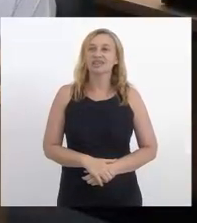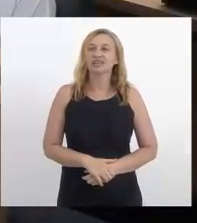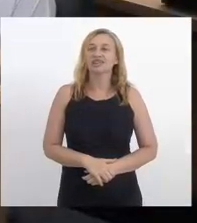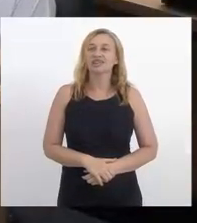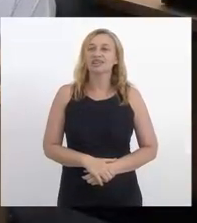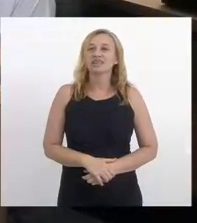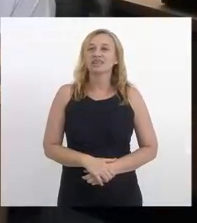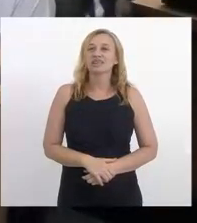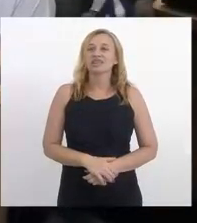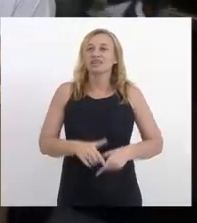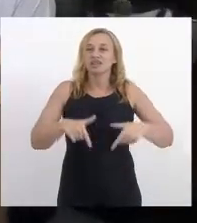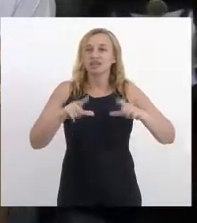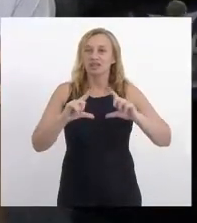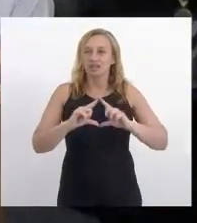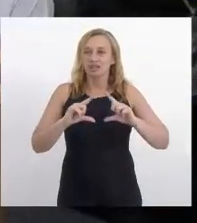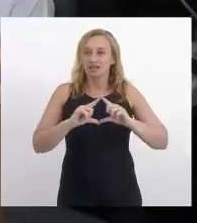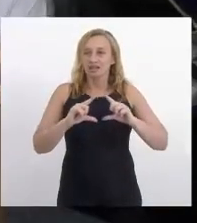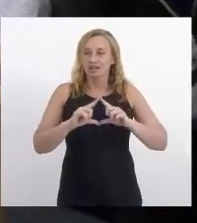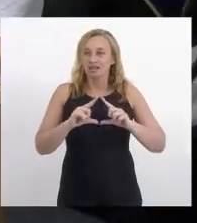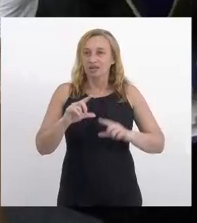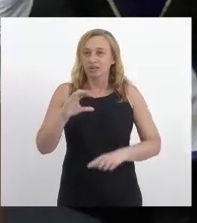Estado do Rio de Janeiro, meu irmão.